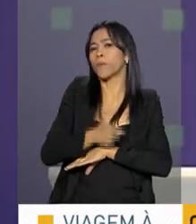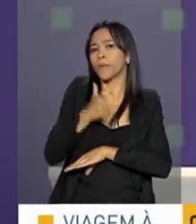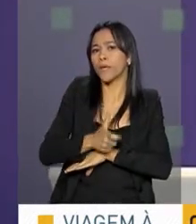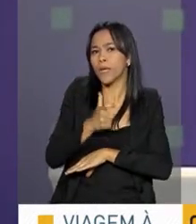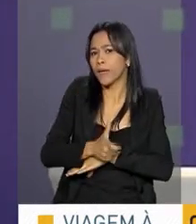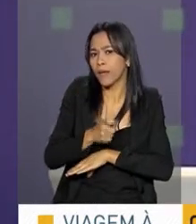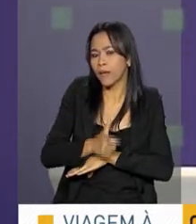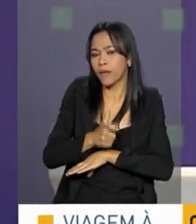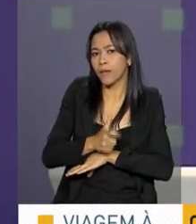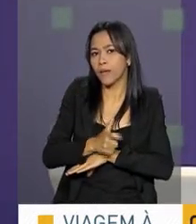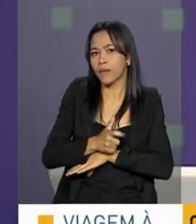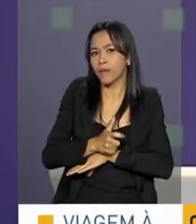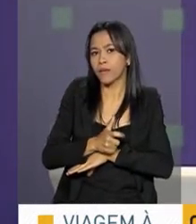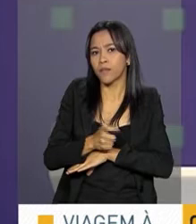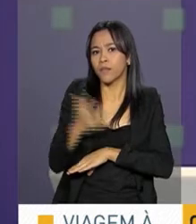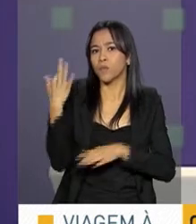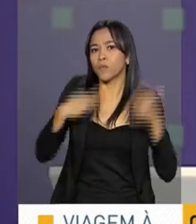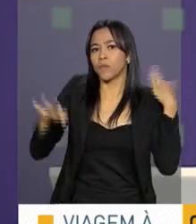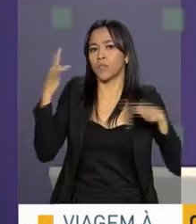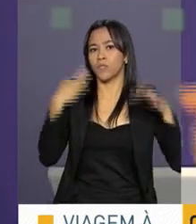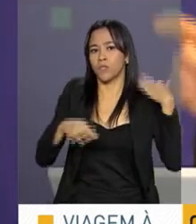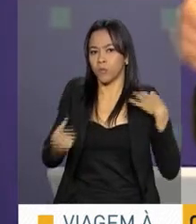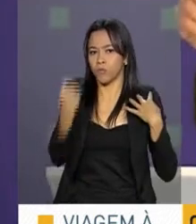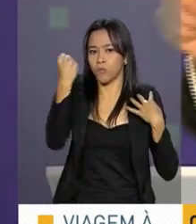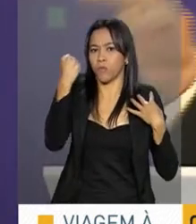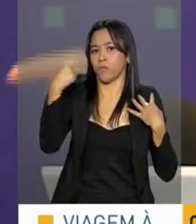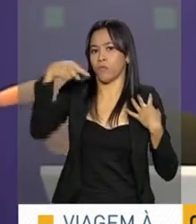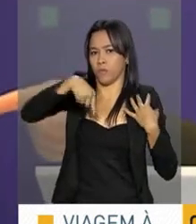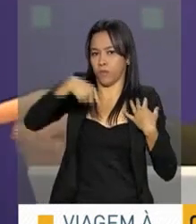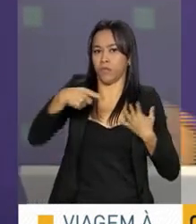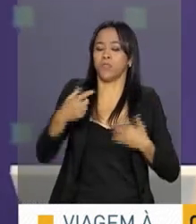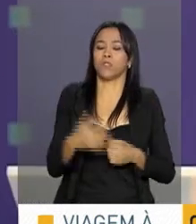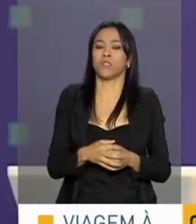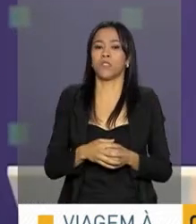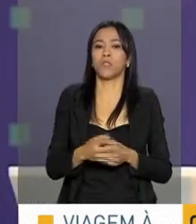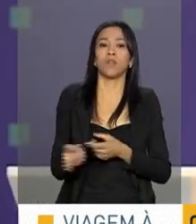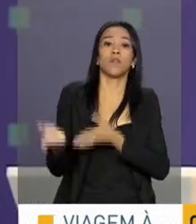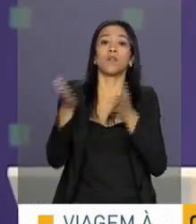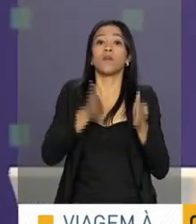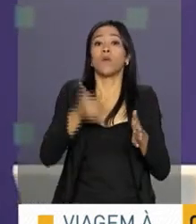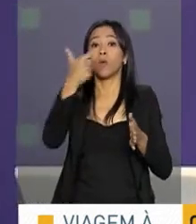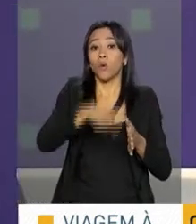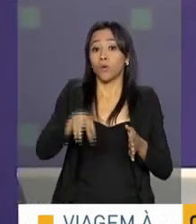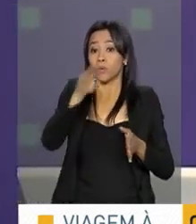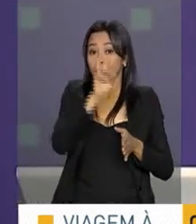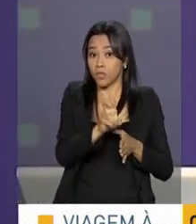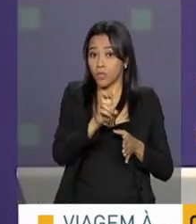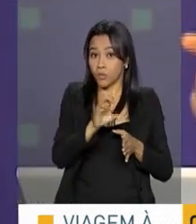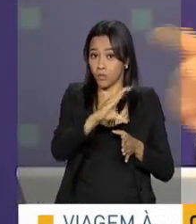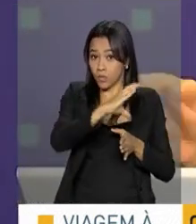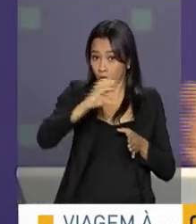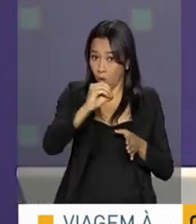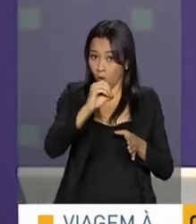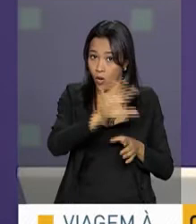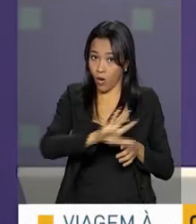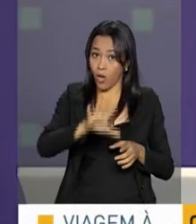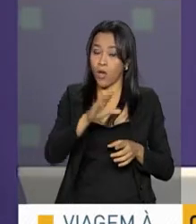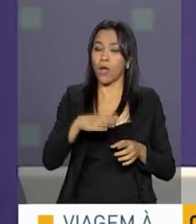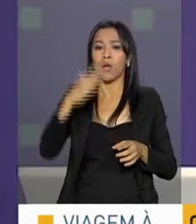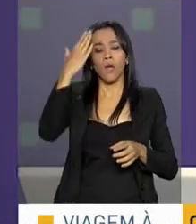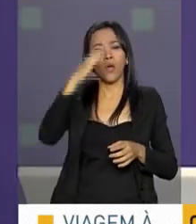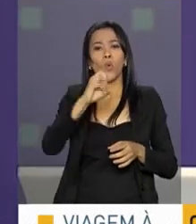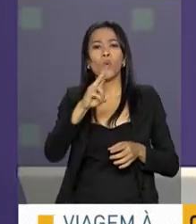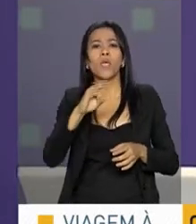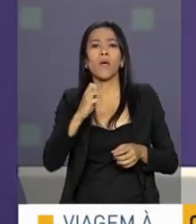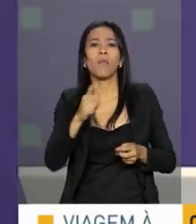de um potencial turístico muito importante. Né, 5 aeroportos do centro-oeste brasileiro, o aeroporto de Cuiabá, o